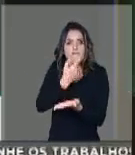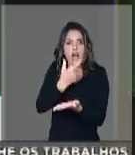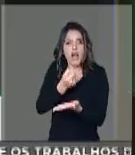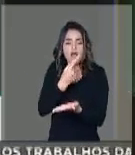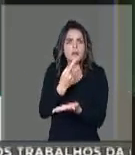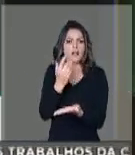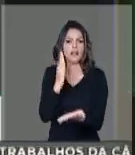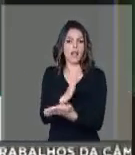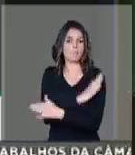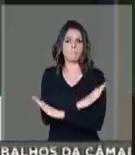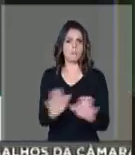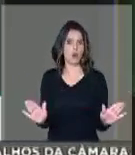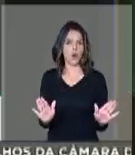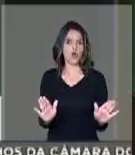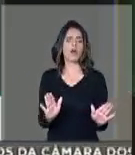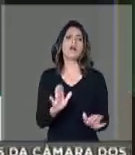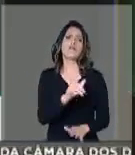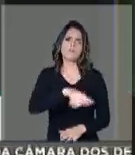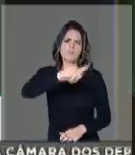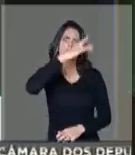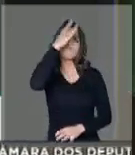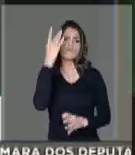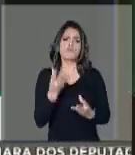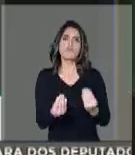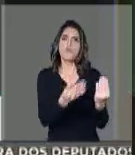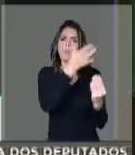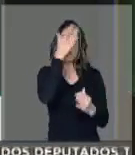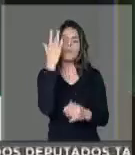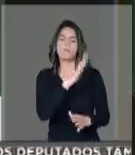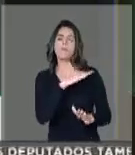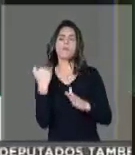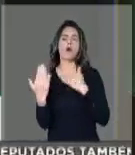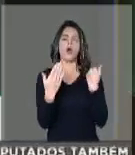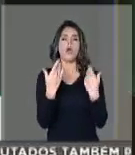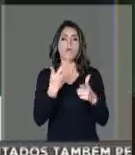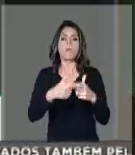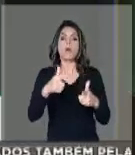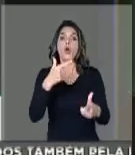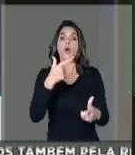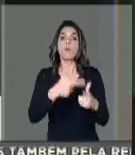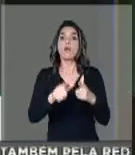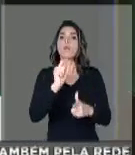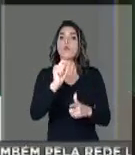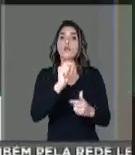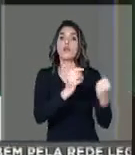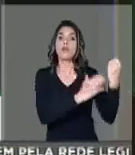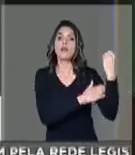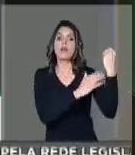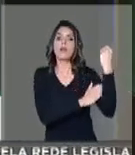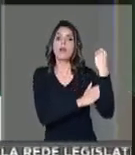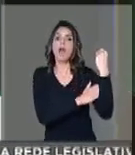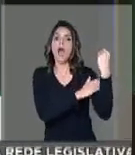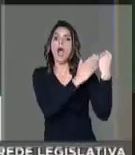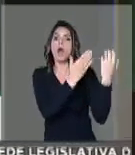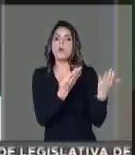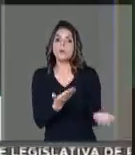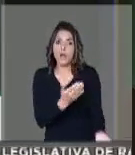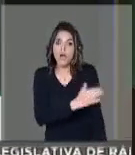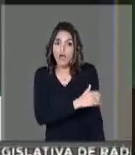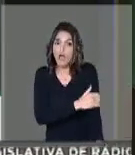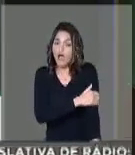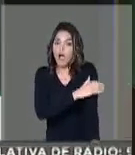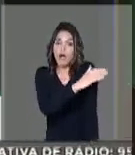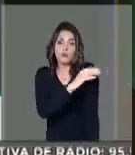gente morrendo por problemas como hipertensão, porque simplesmente não tem como